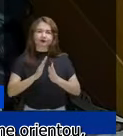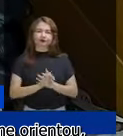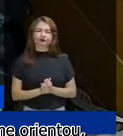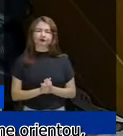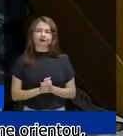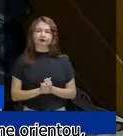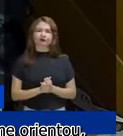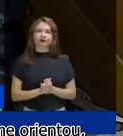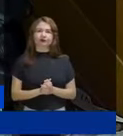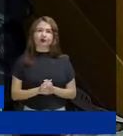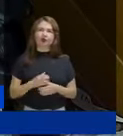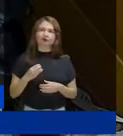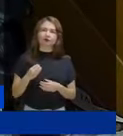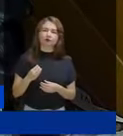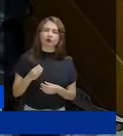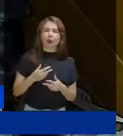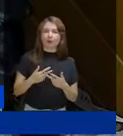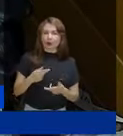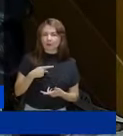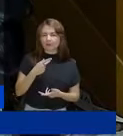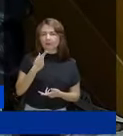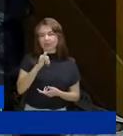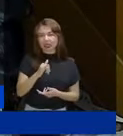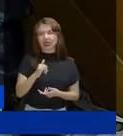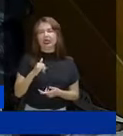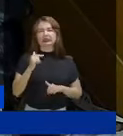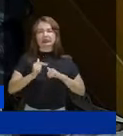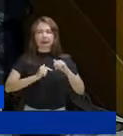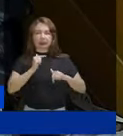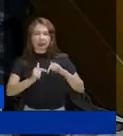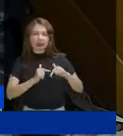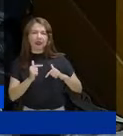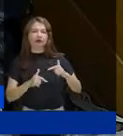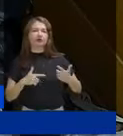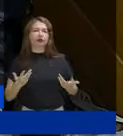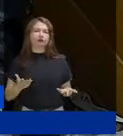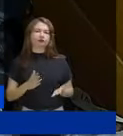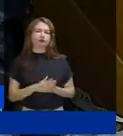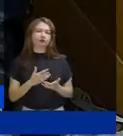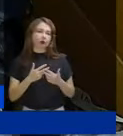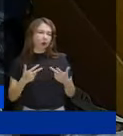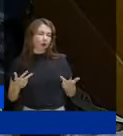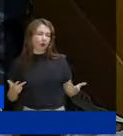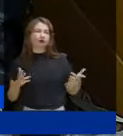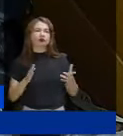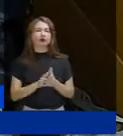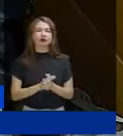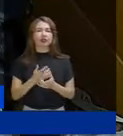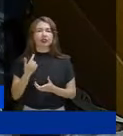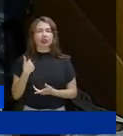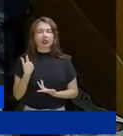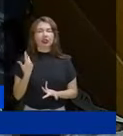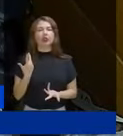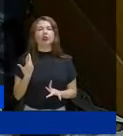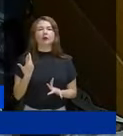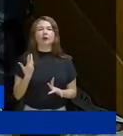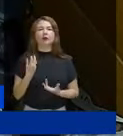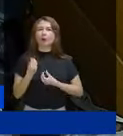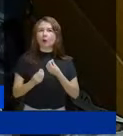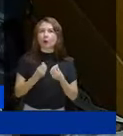das coisas que meu pai fazia e de como eu deveria me portar